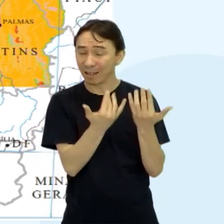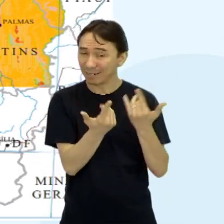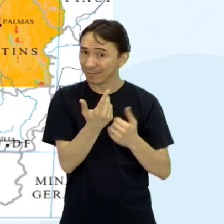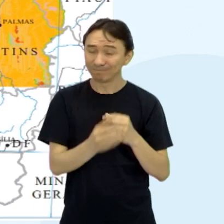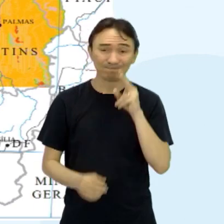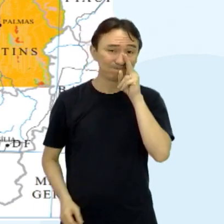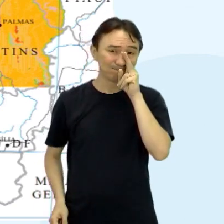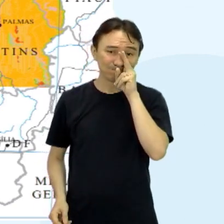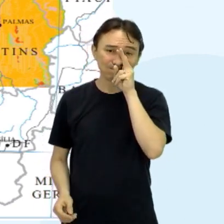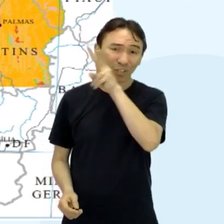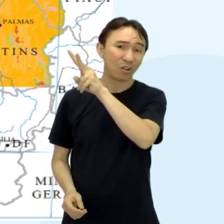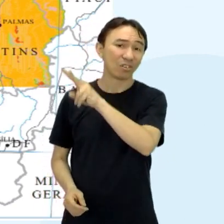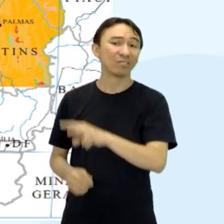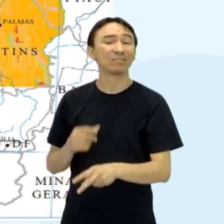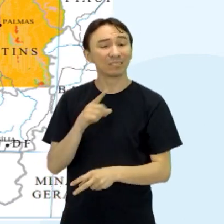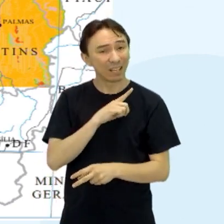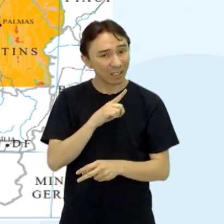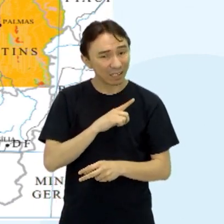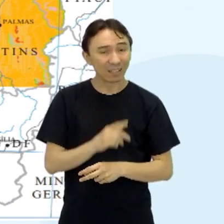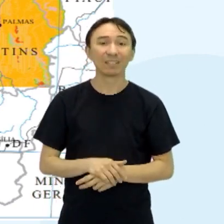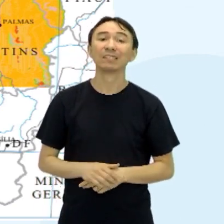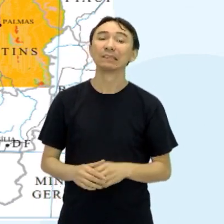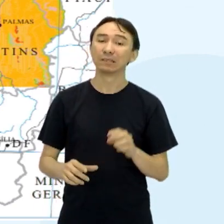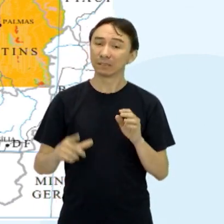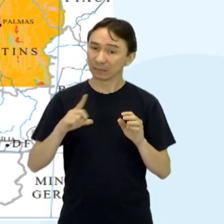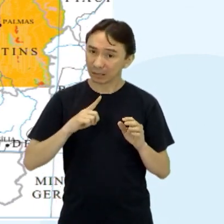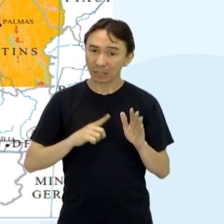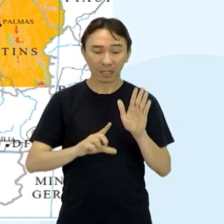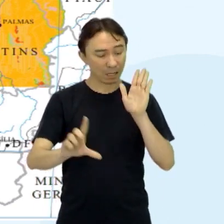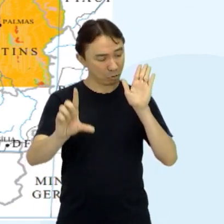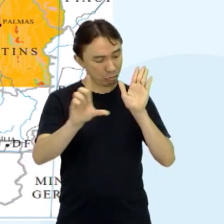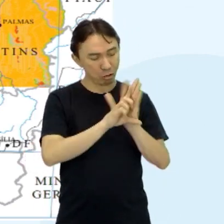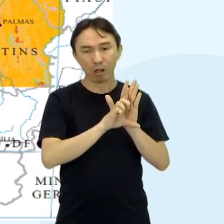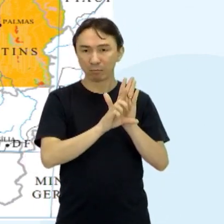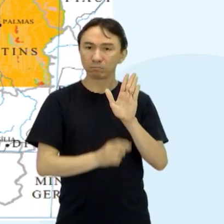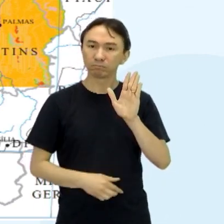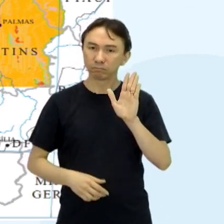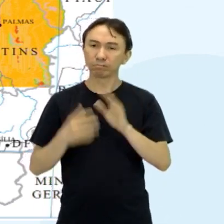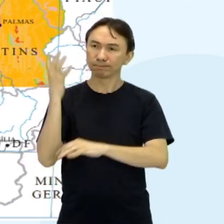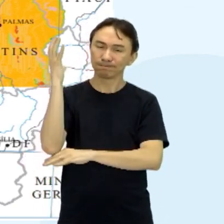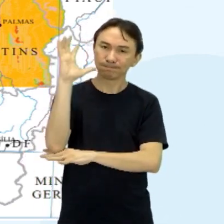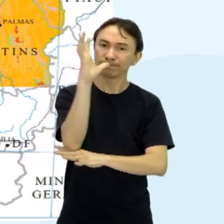processo, apesar da legislação ambiental ela ser muito...